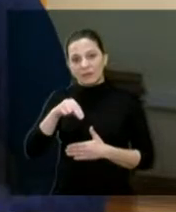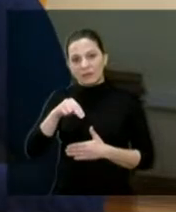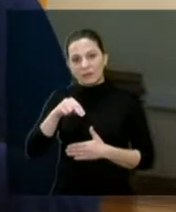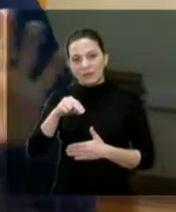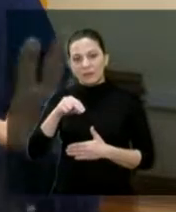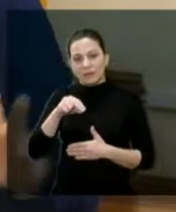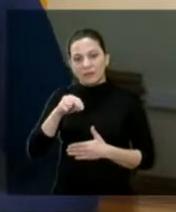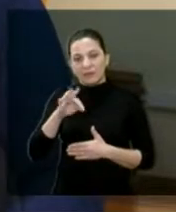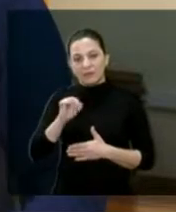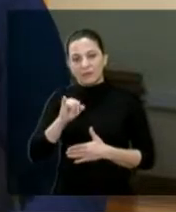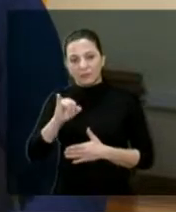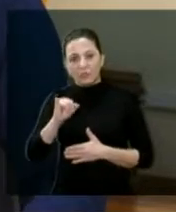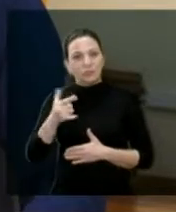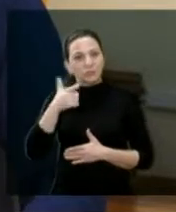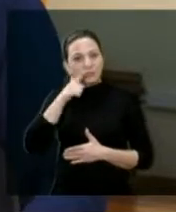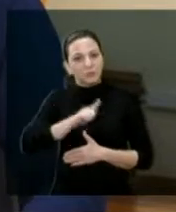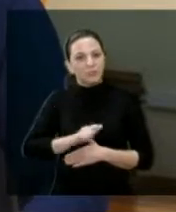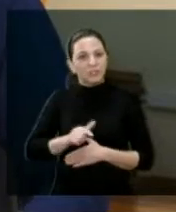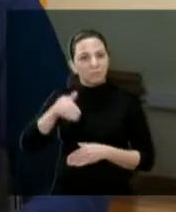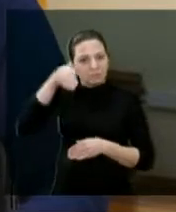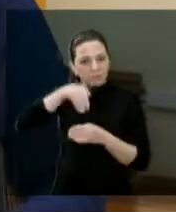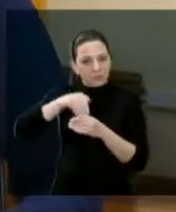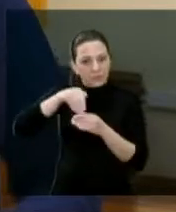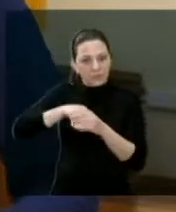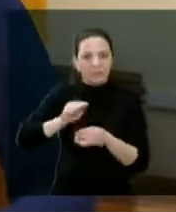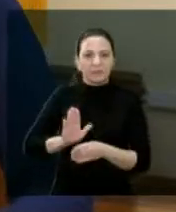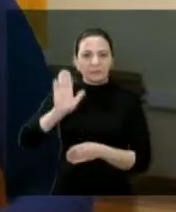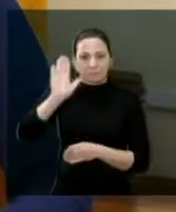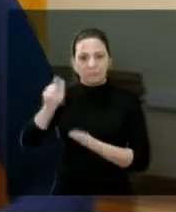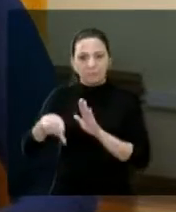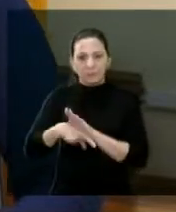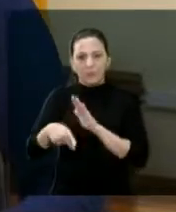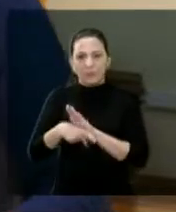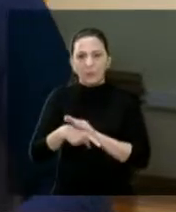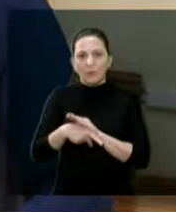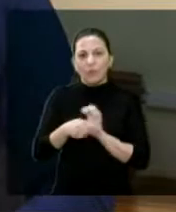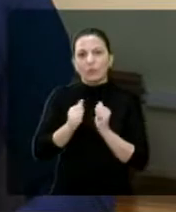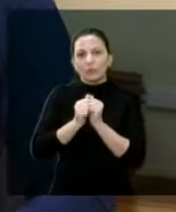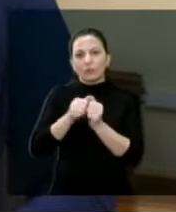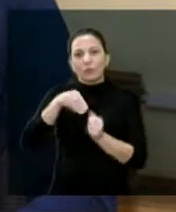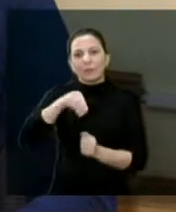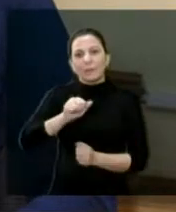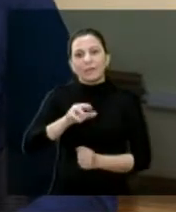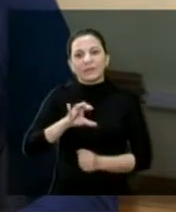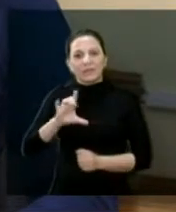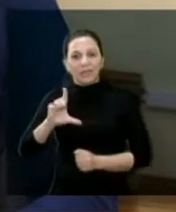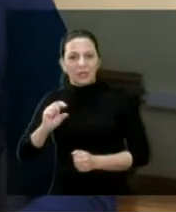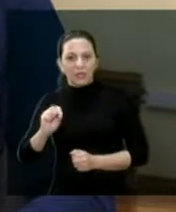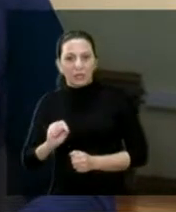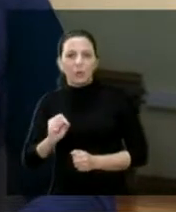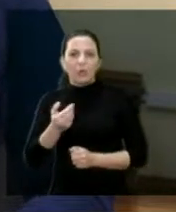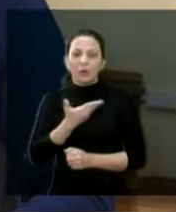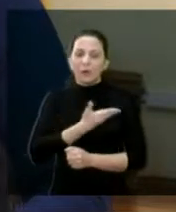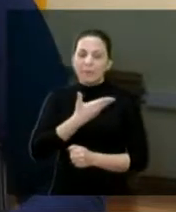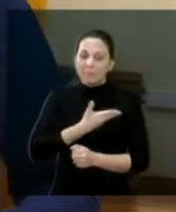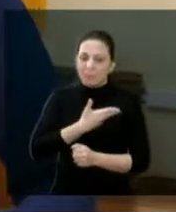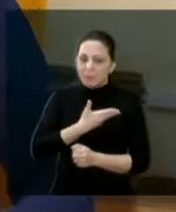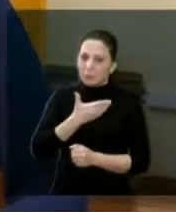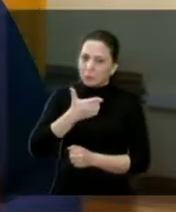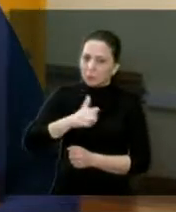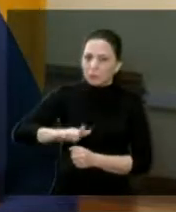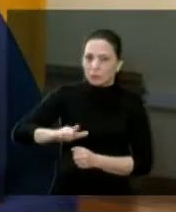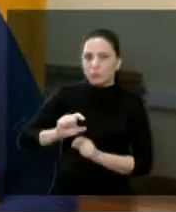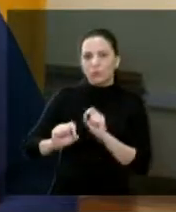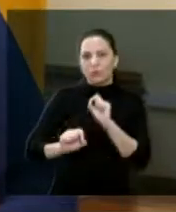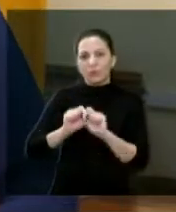assim, acabou, continuei amigo do Marcelo, não tivemos problema nenhum, entende? E continua amigo até hoje? Não, continuamos amigos até hoje, tanto que depois